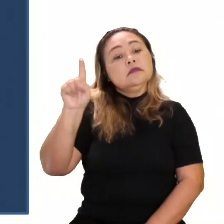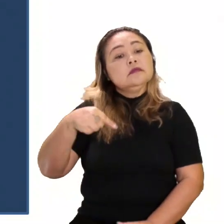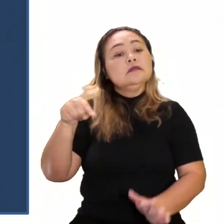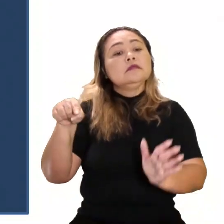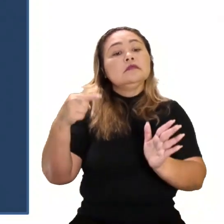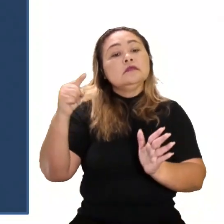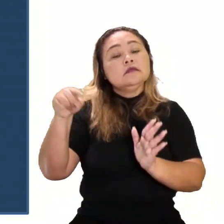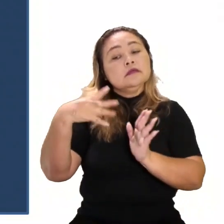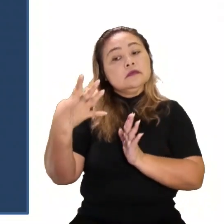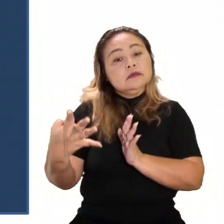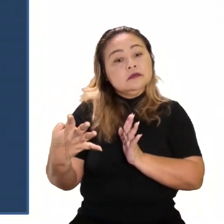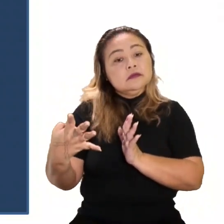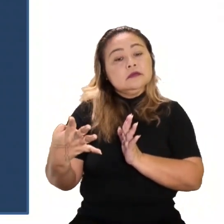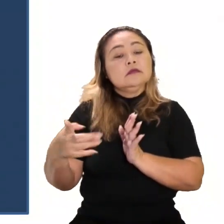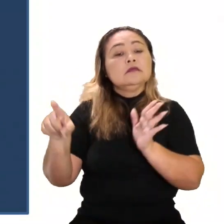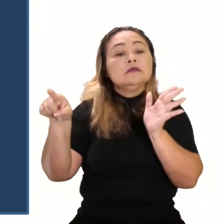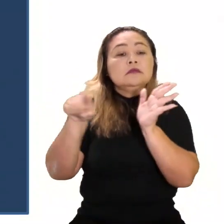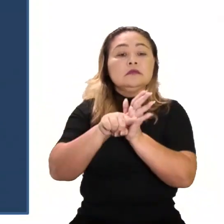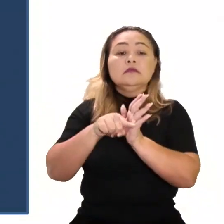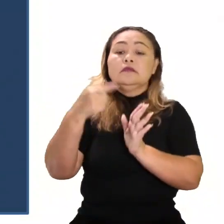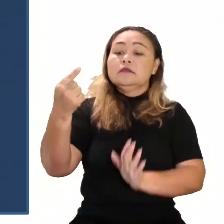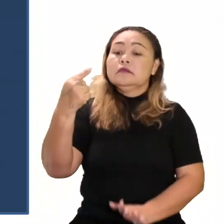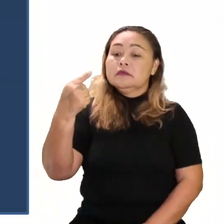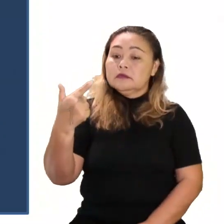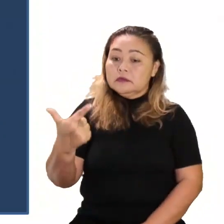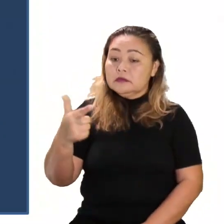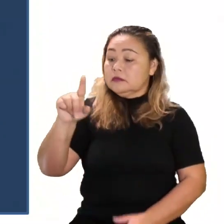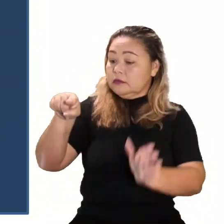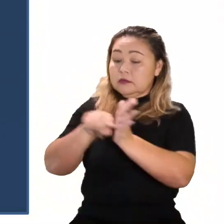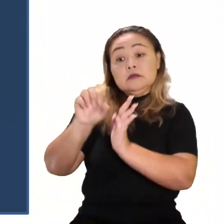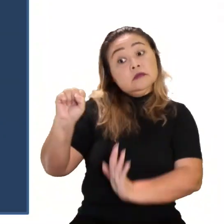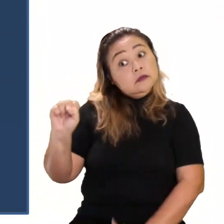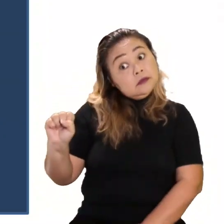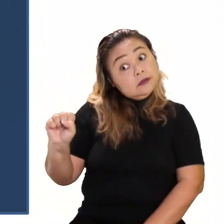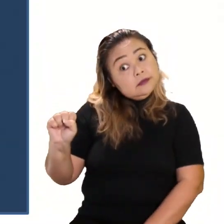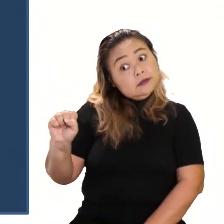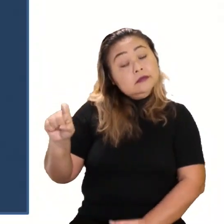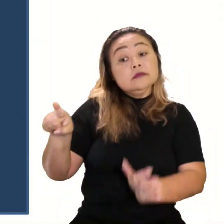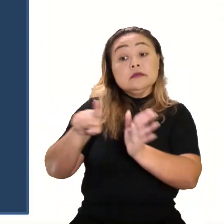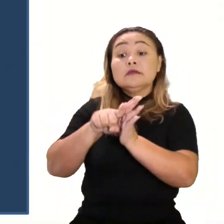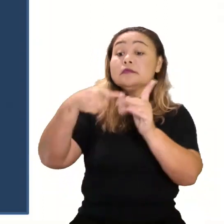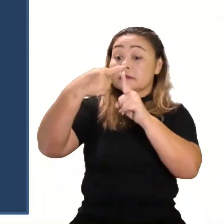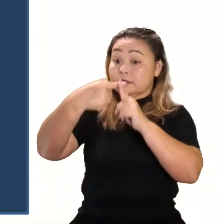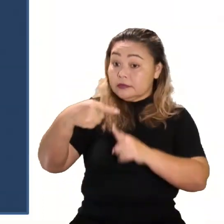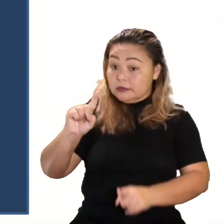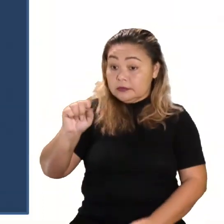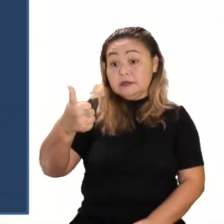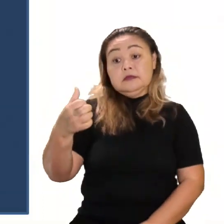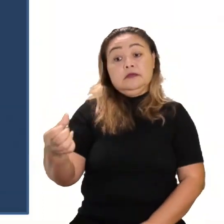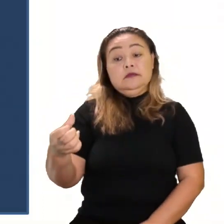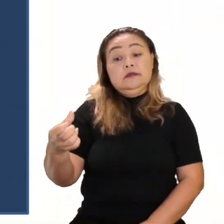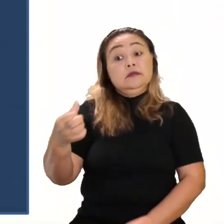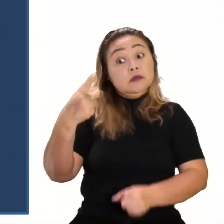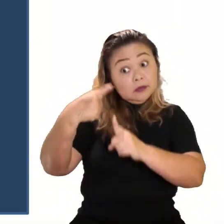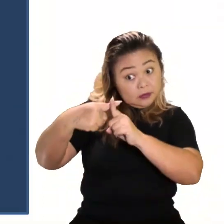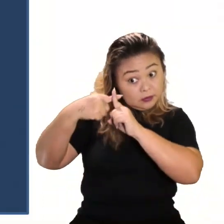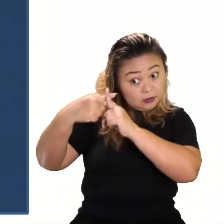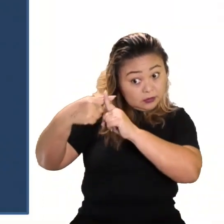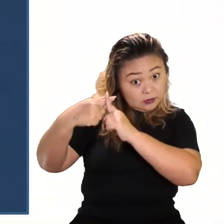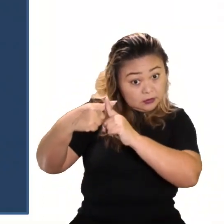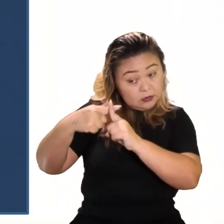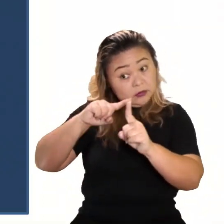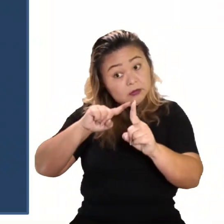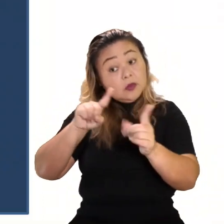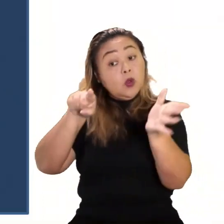2, vezes menos 2, 4, vezes menos 2. Menos 8. Vezes menos 2. 16. Positivo, né? Ó,